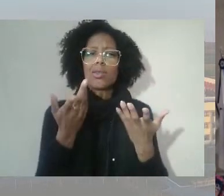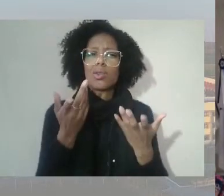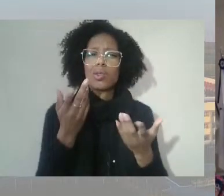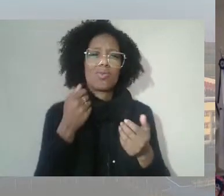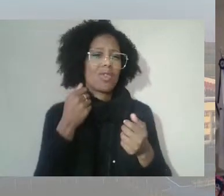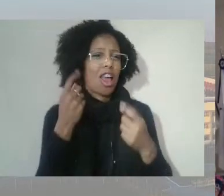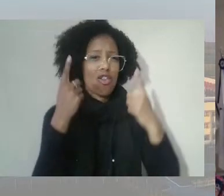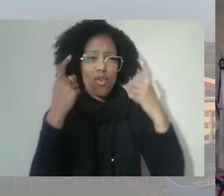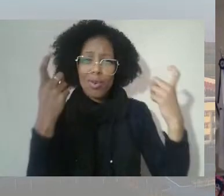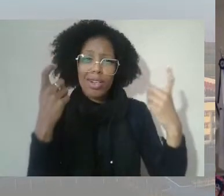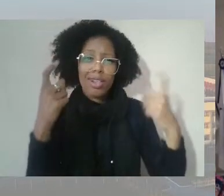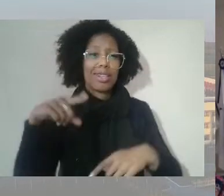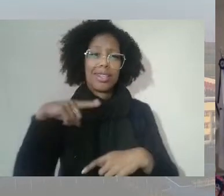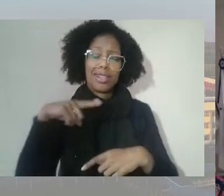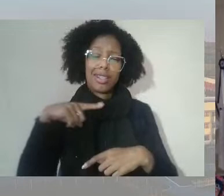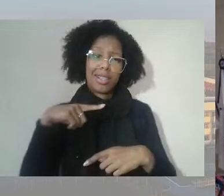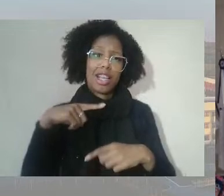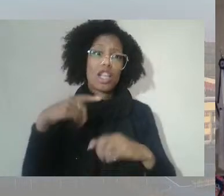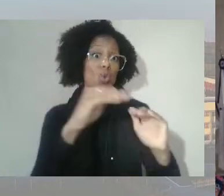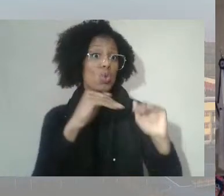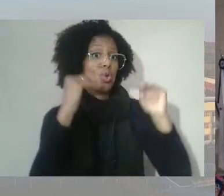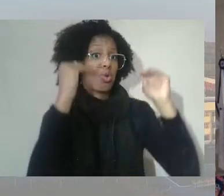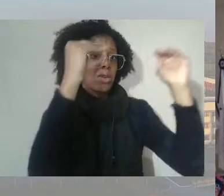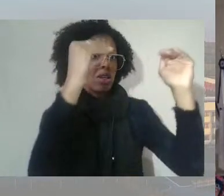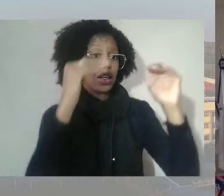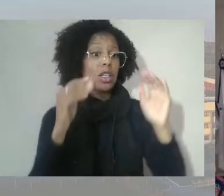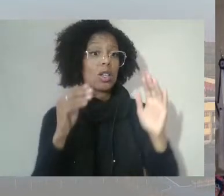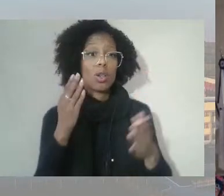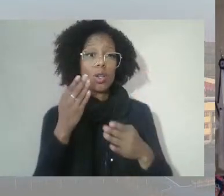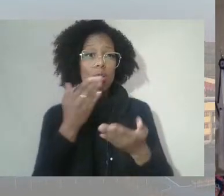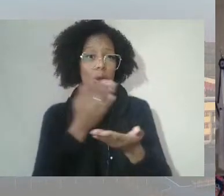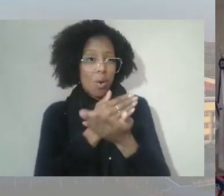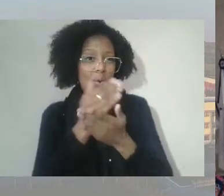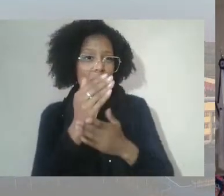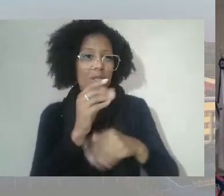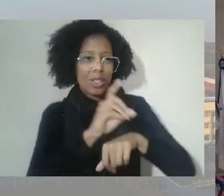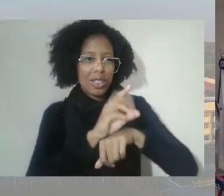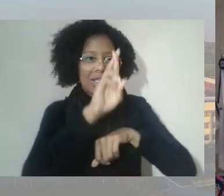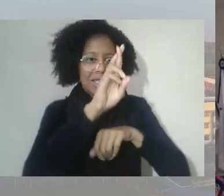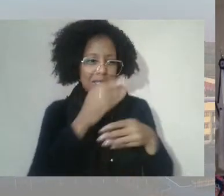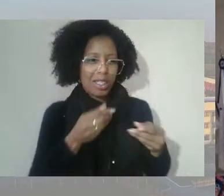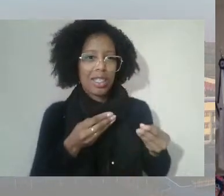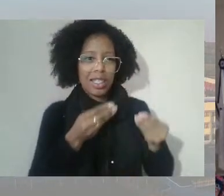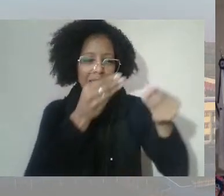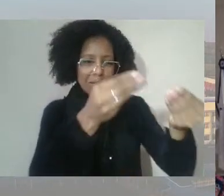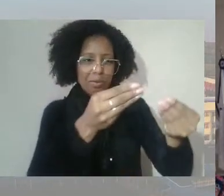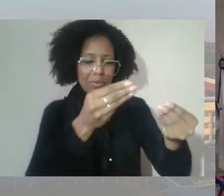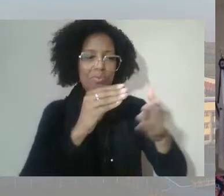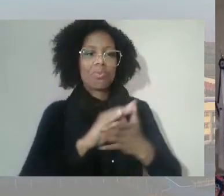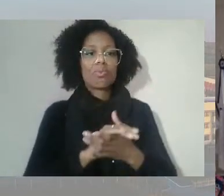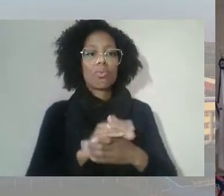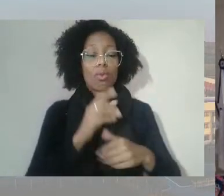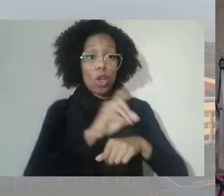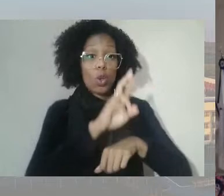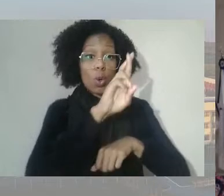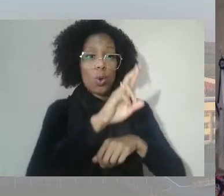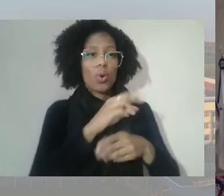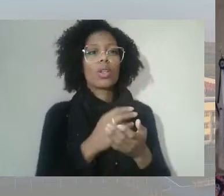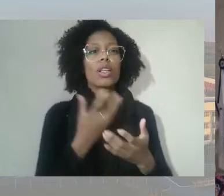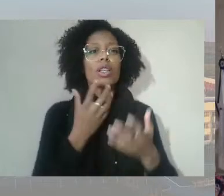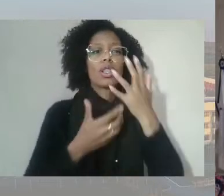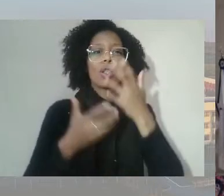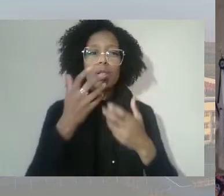gestão superior durante a cerimônia de entrega do título Doutor Honoris Causa ao poeta da consciência